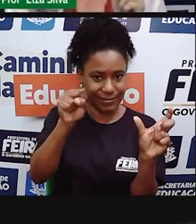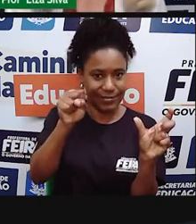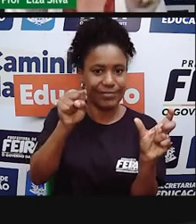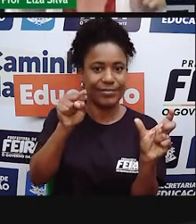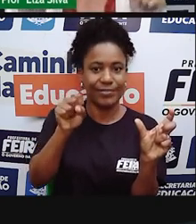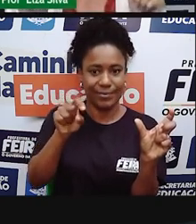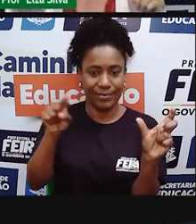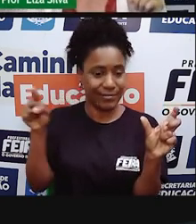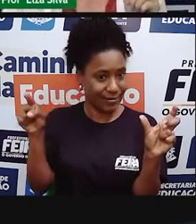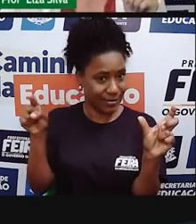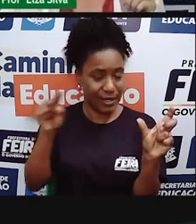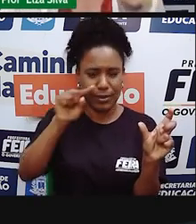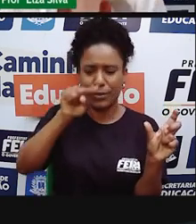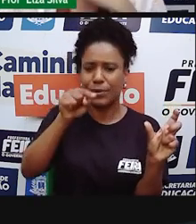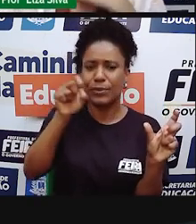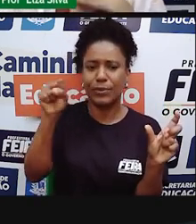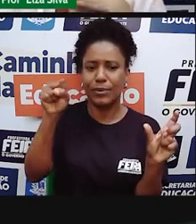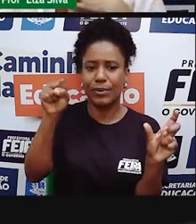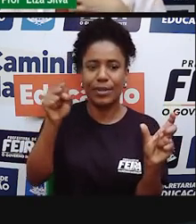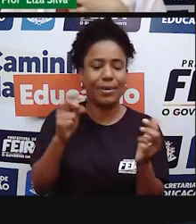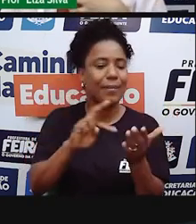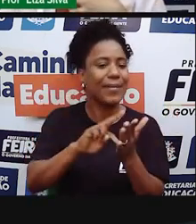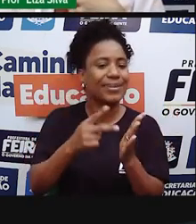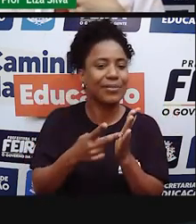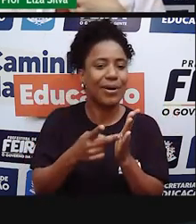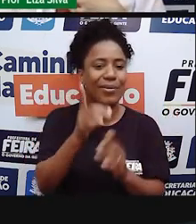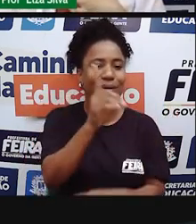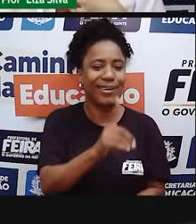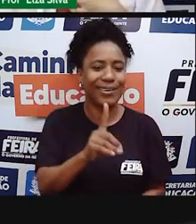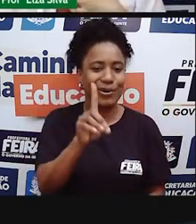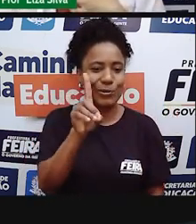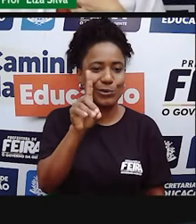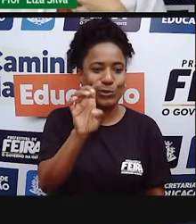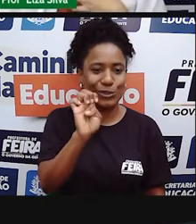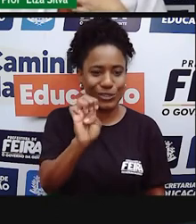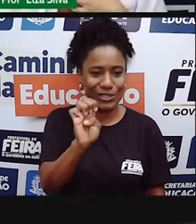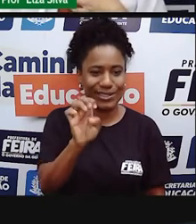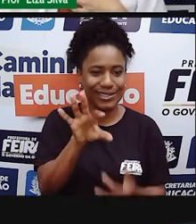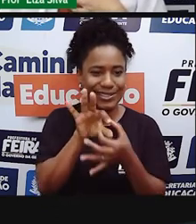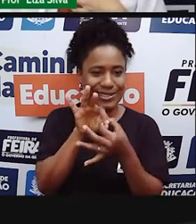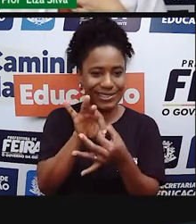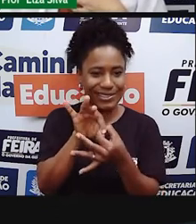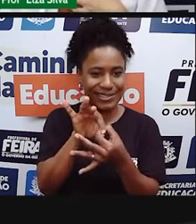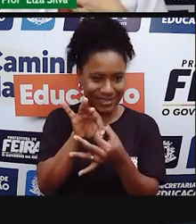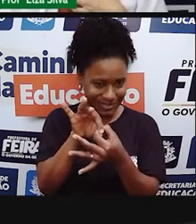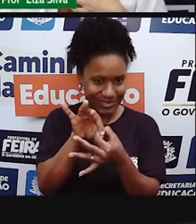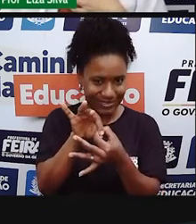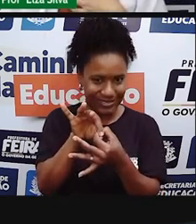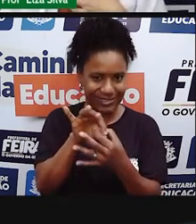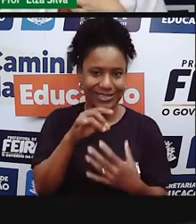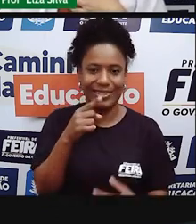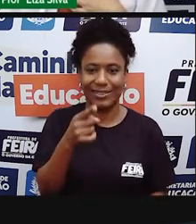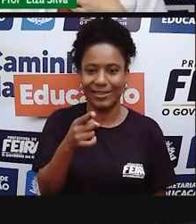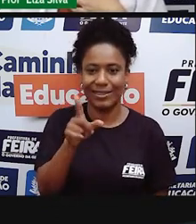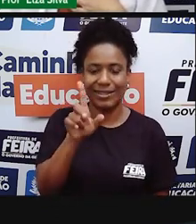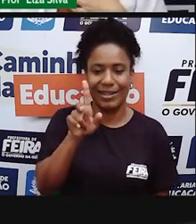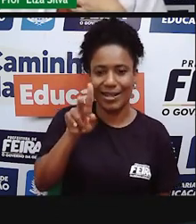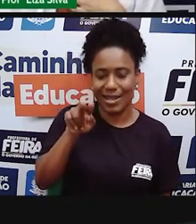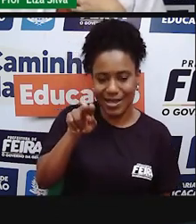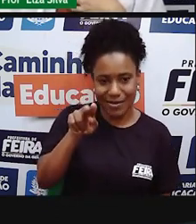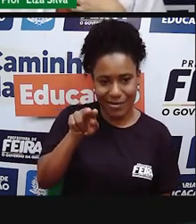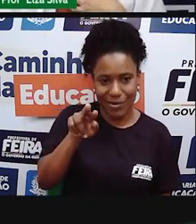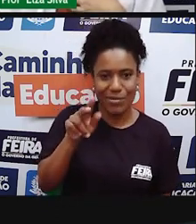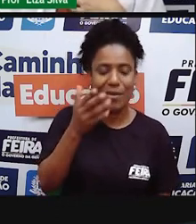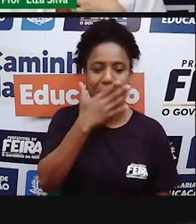de, a nossa preposição de, e depois o objeto possuído, que nesse caso aqui são irmãos,